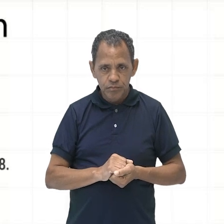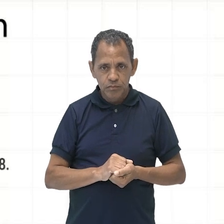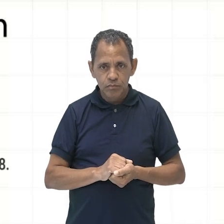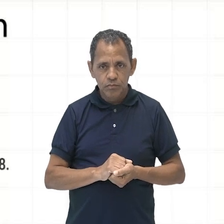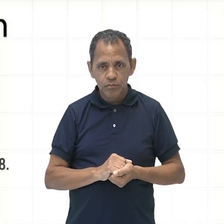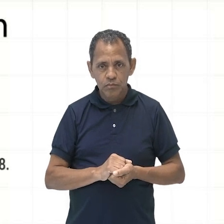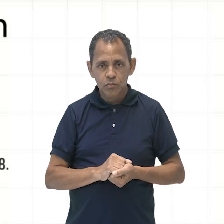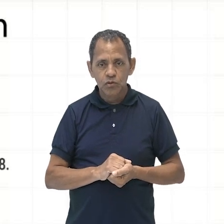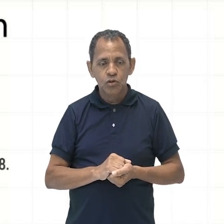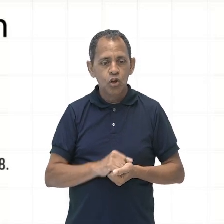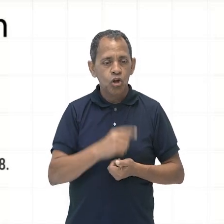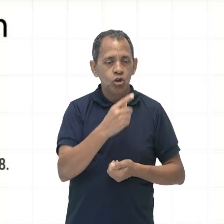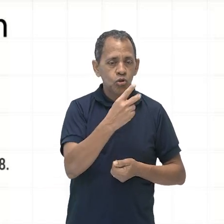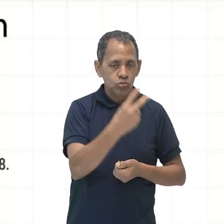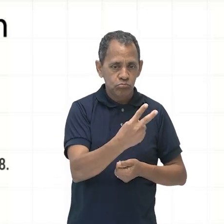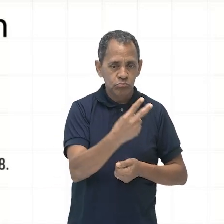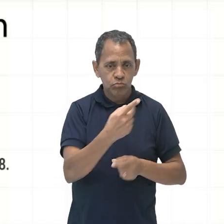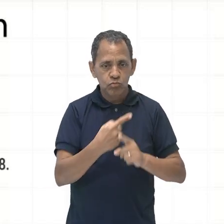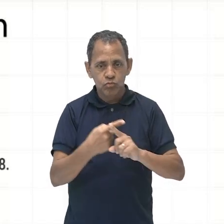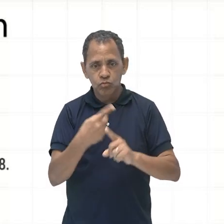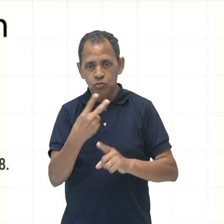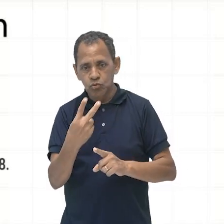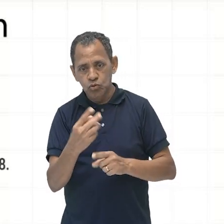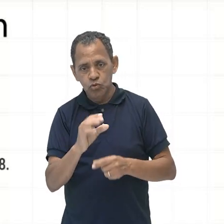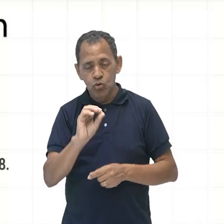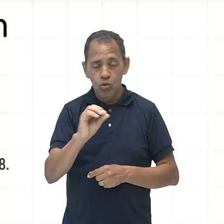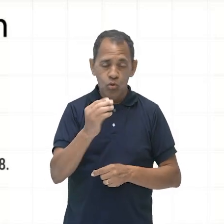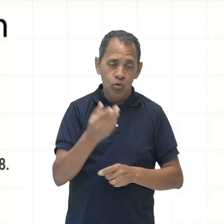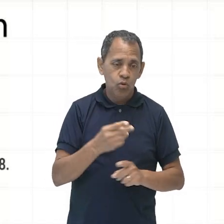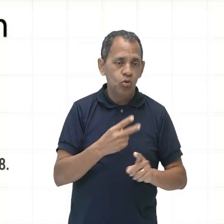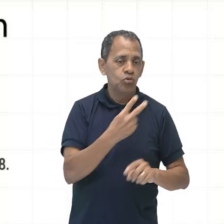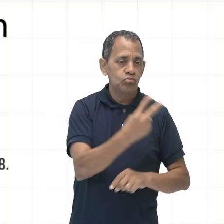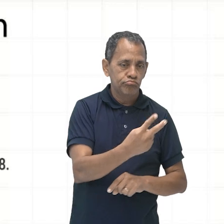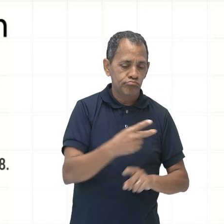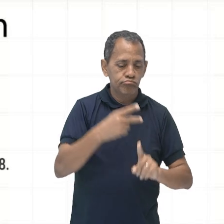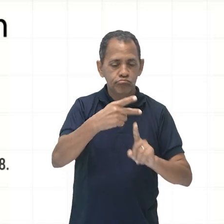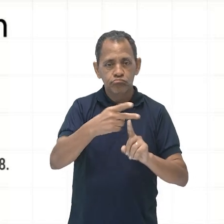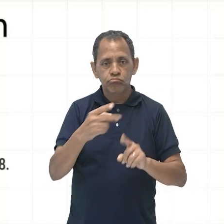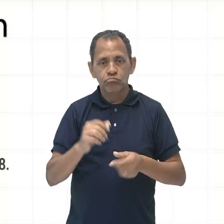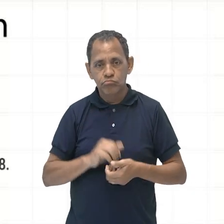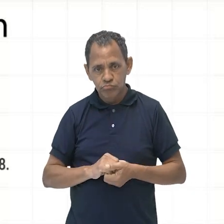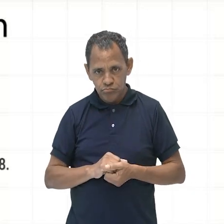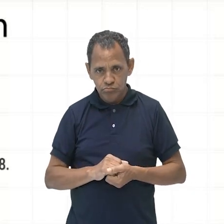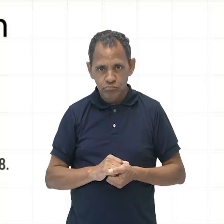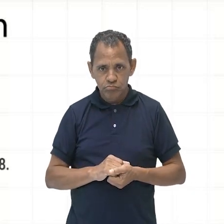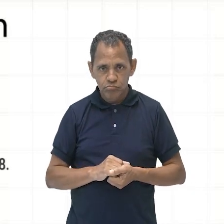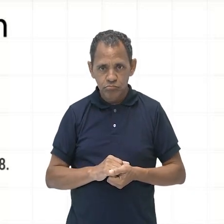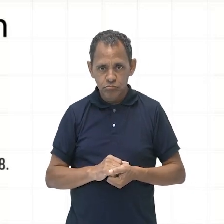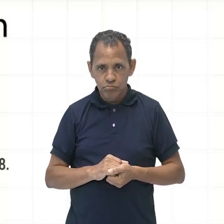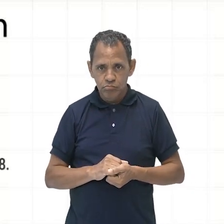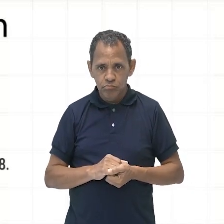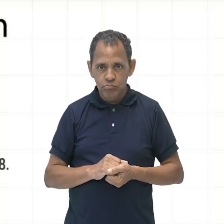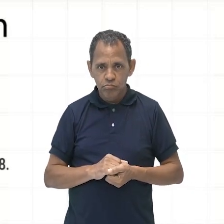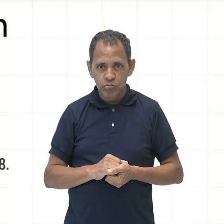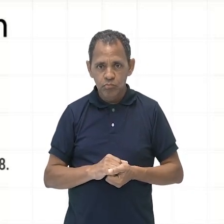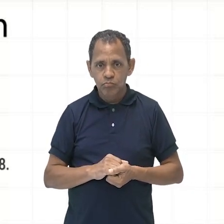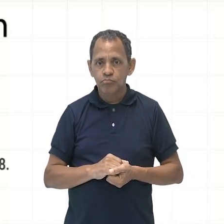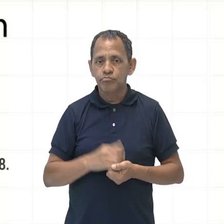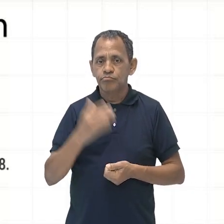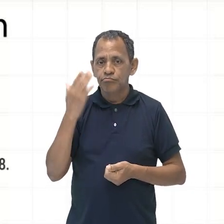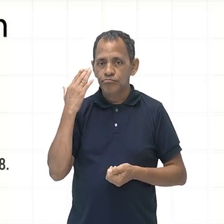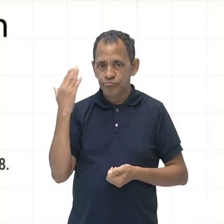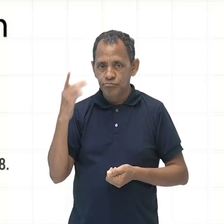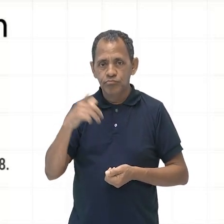que 2 vezes 2, né? Ou 2 ao quadrado, né? Que é a área do quadrado. Como ele tem as